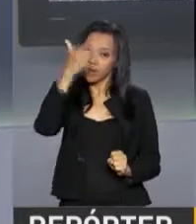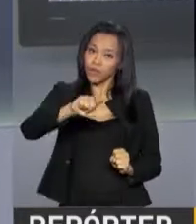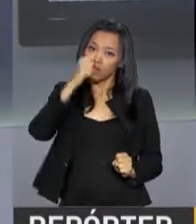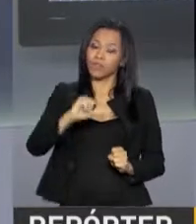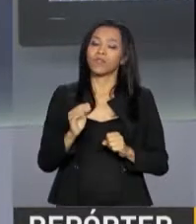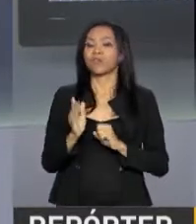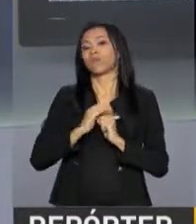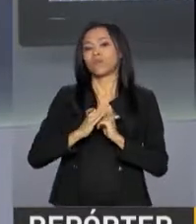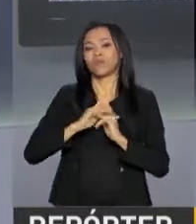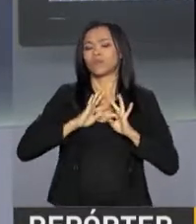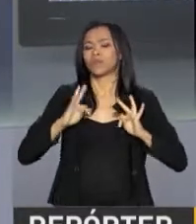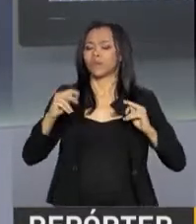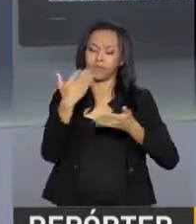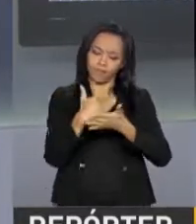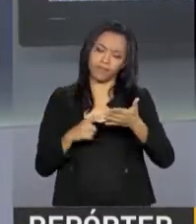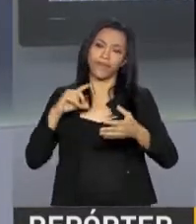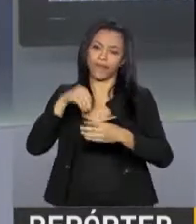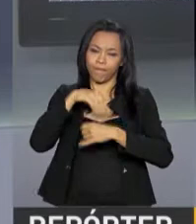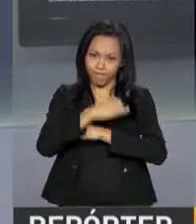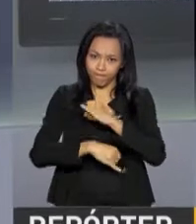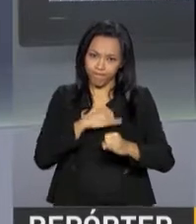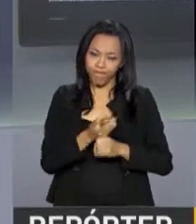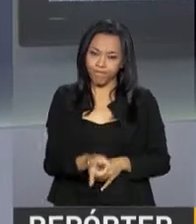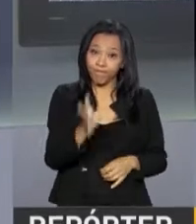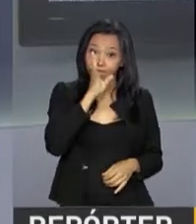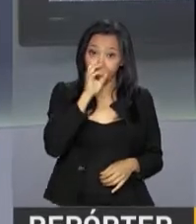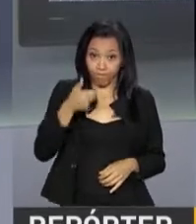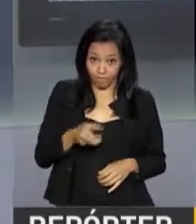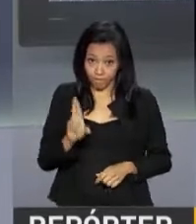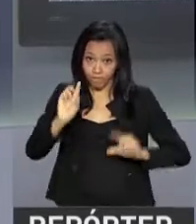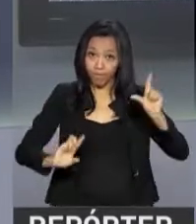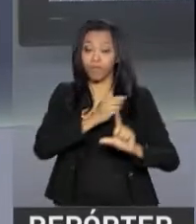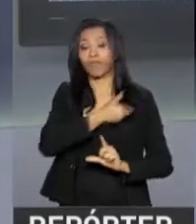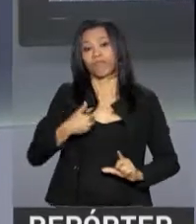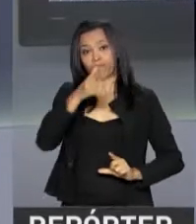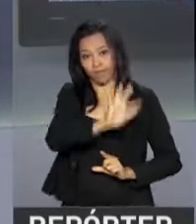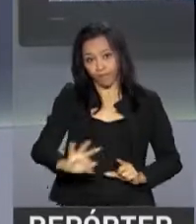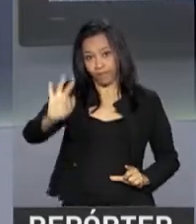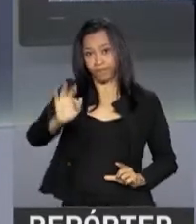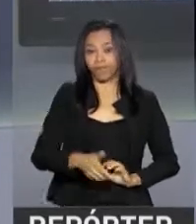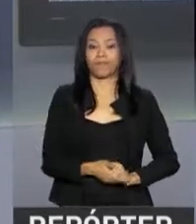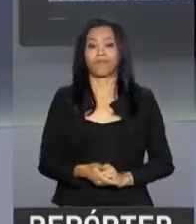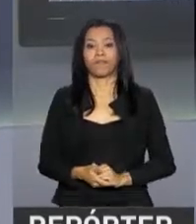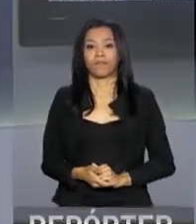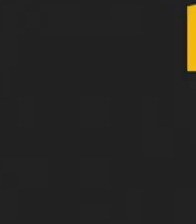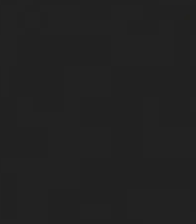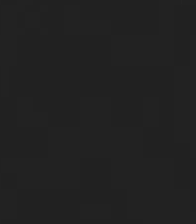youtube e toda nossa programação também está na internet continue na nbr a tv do governo federal